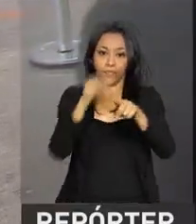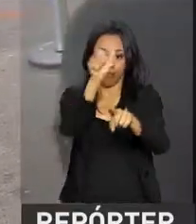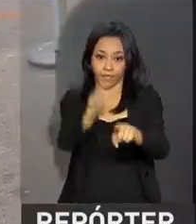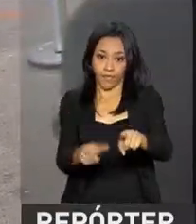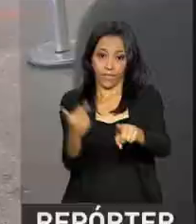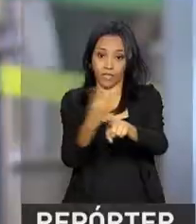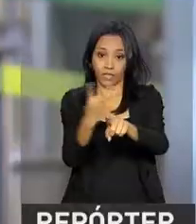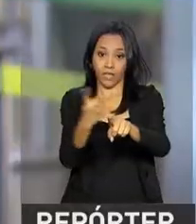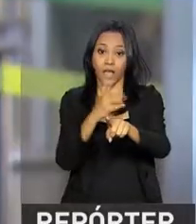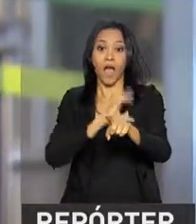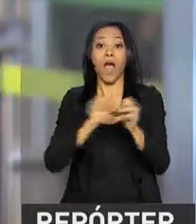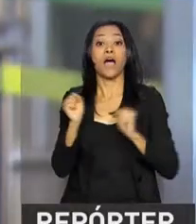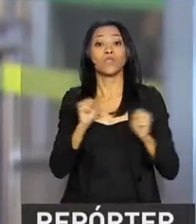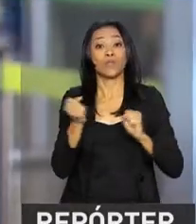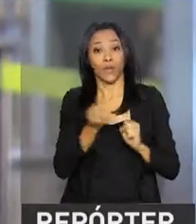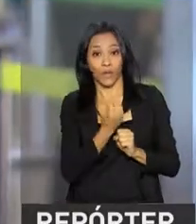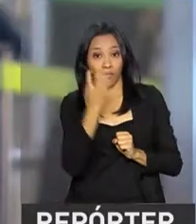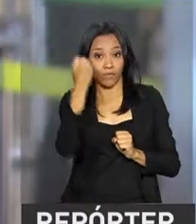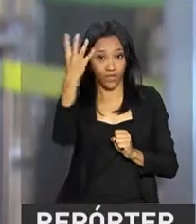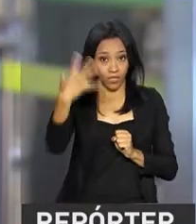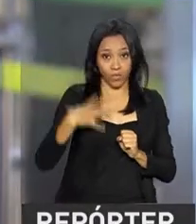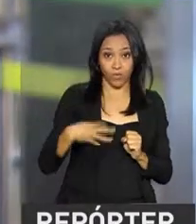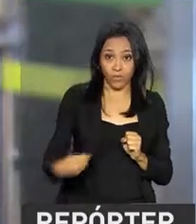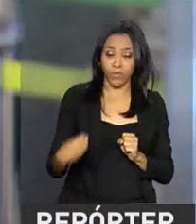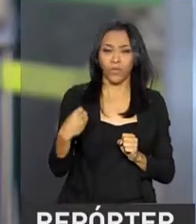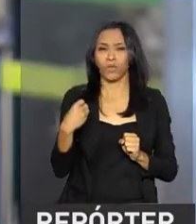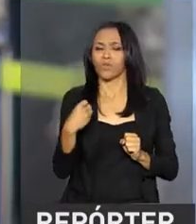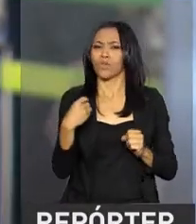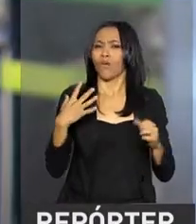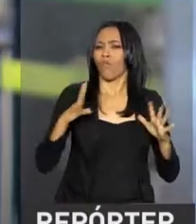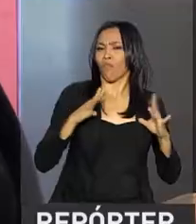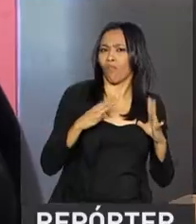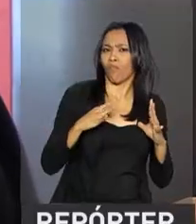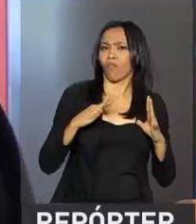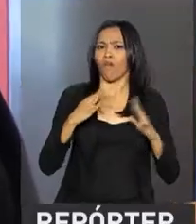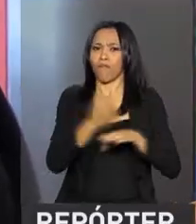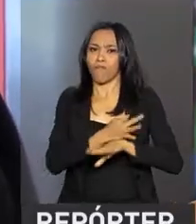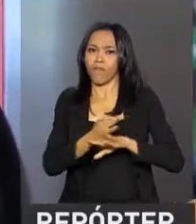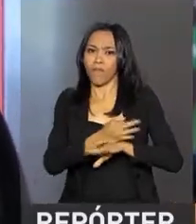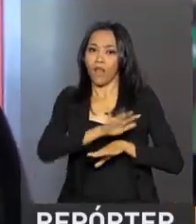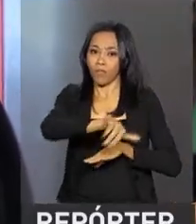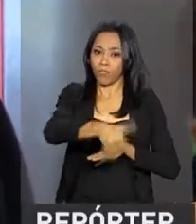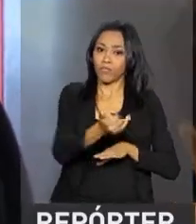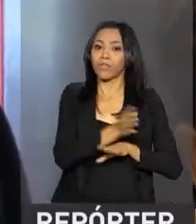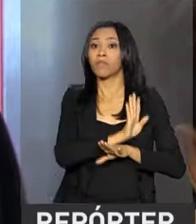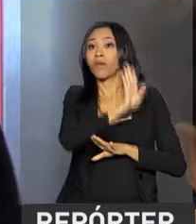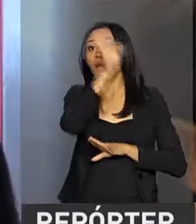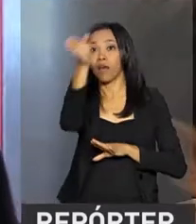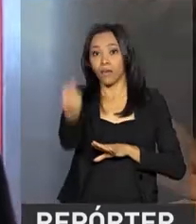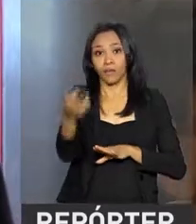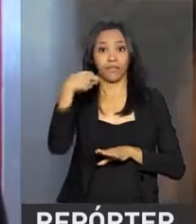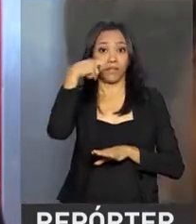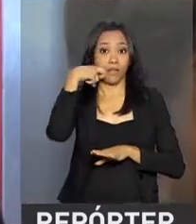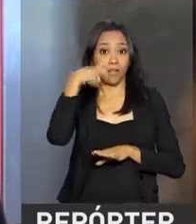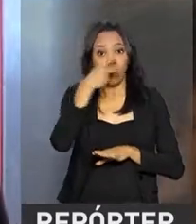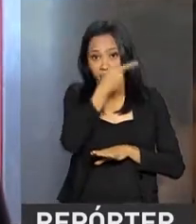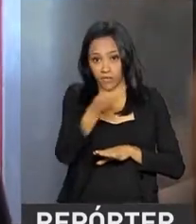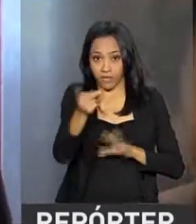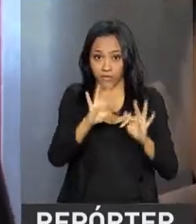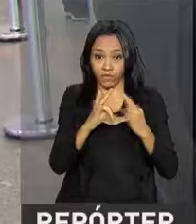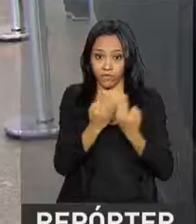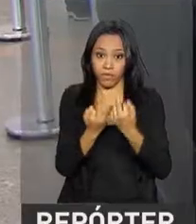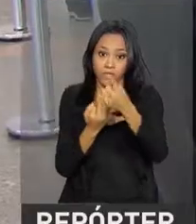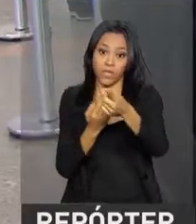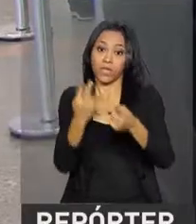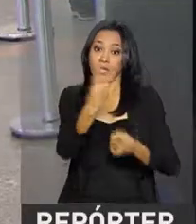com os filhos. Qualquer folga no trabalho ou férias, eles aproveitam para visitar a família em Natal. Esse ano, os filhos Davi e Yuri